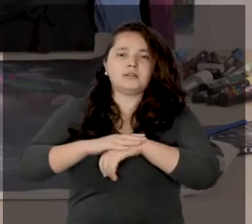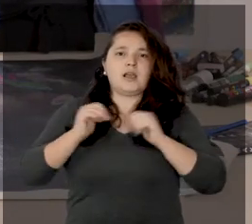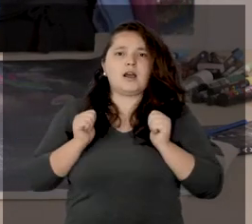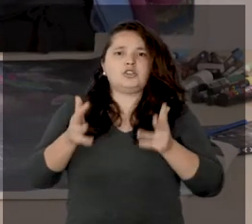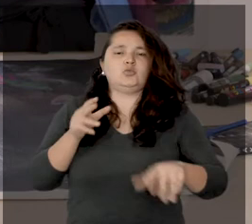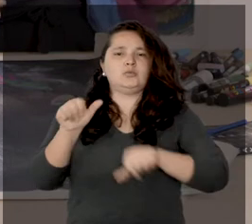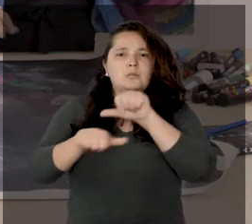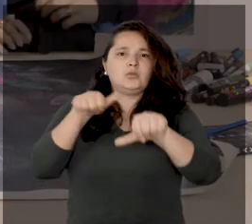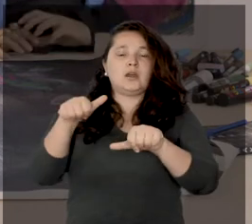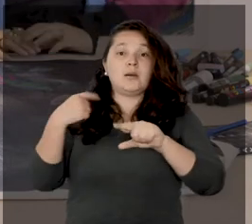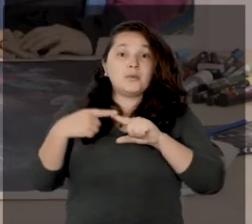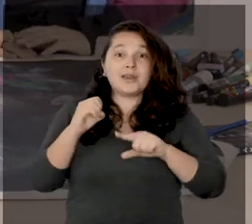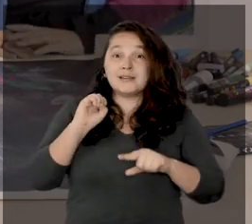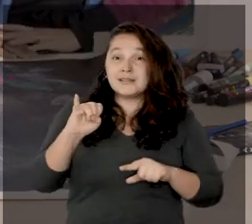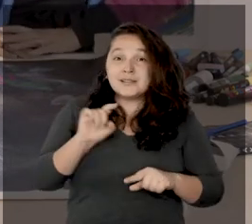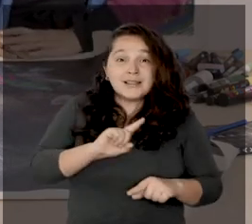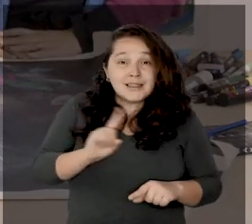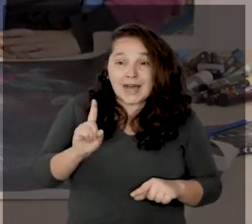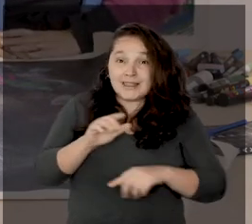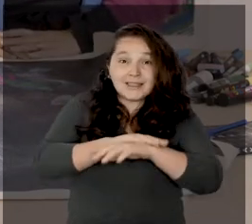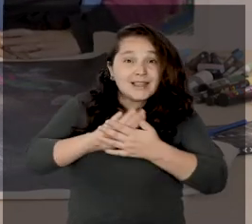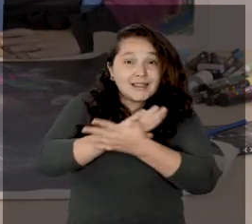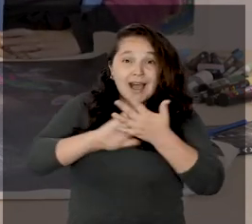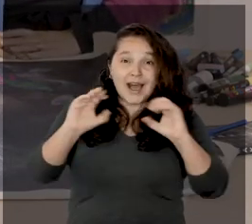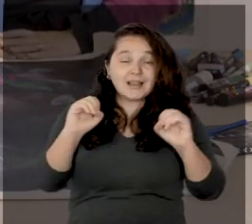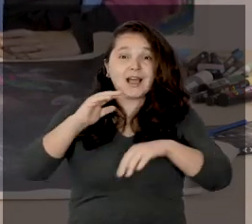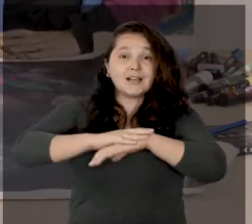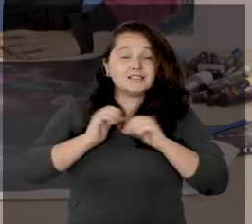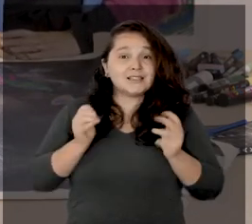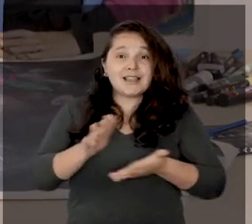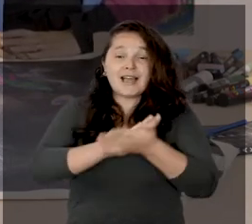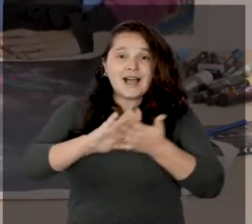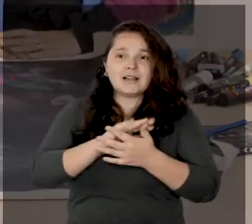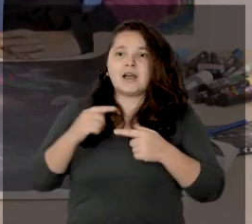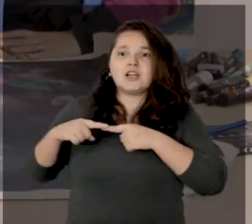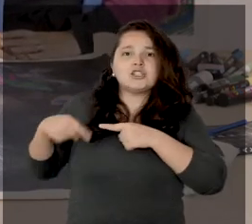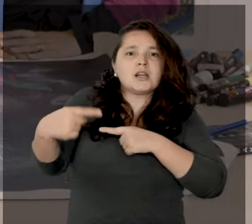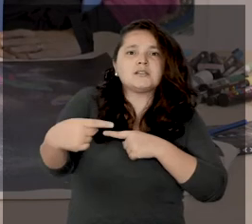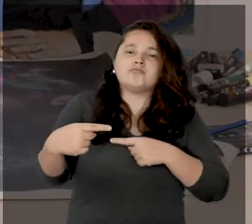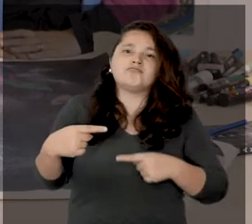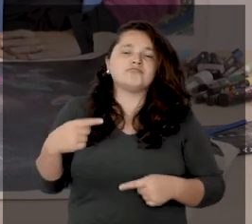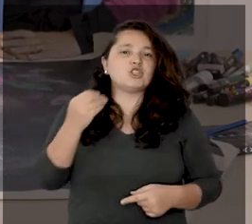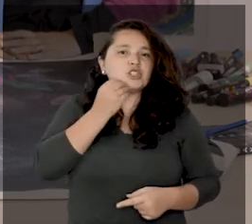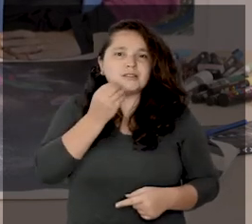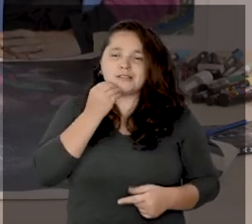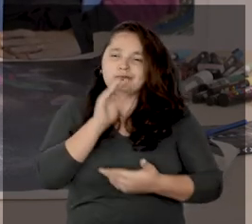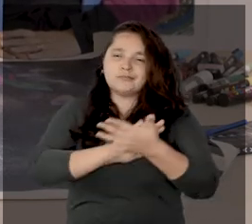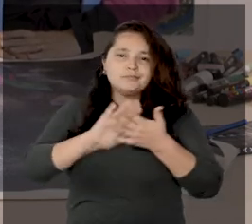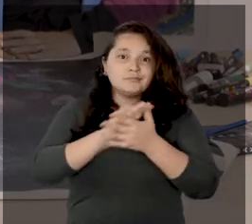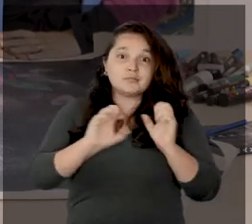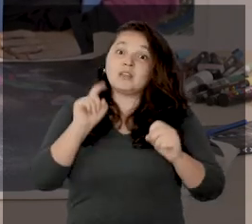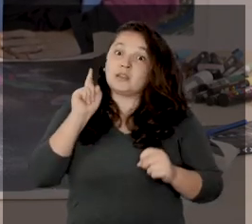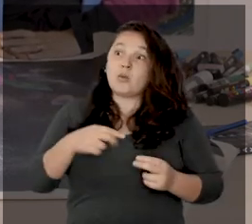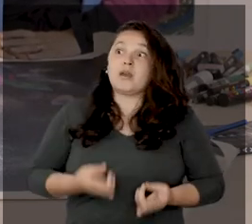nascer ou que está nascendo não vai ter minimamente a chance que a gente teve, né? Então são muitas responsabilidades, né? E essas responsabilidades, elas têm que